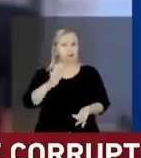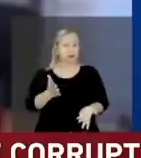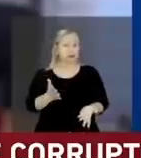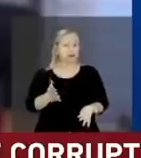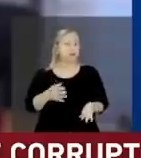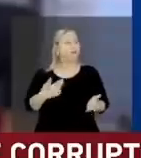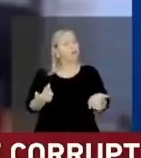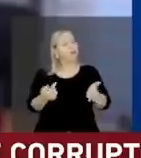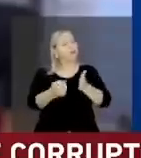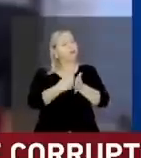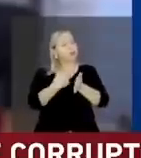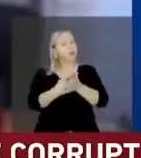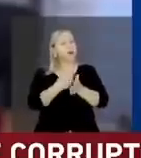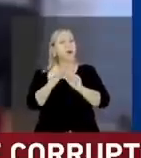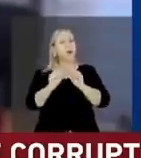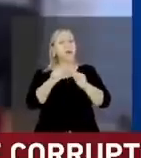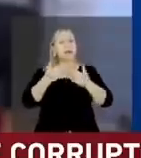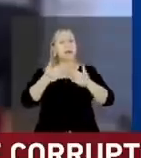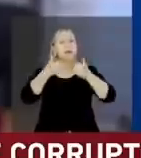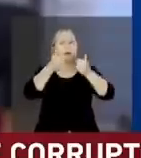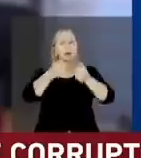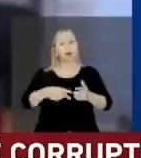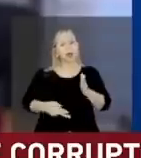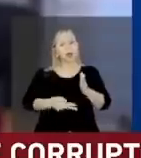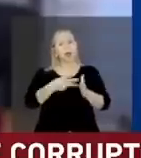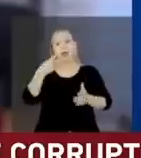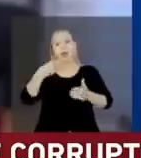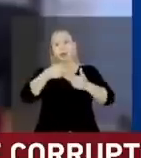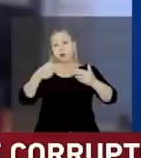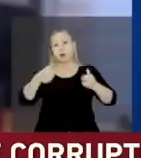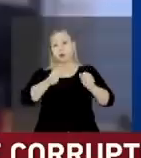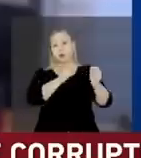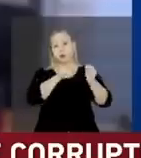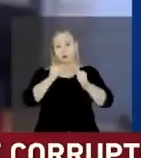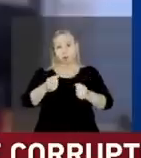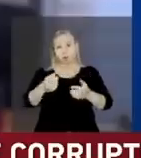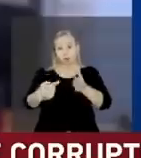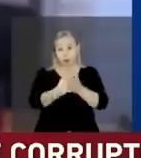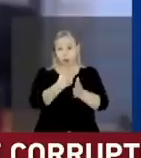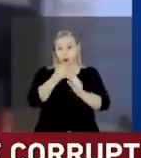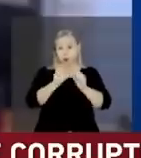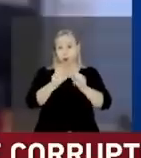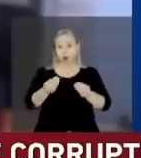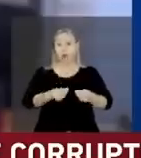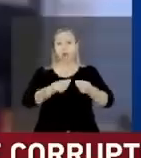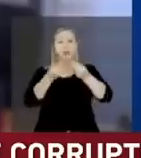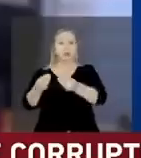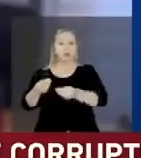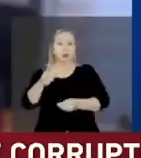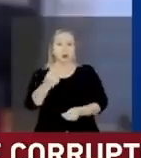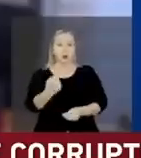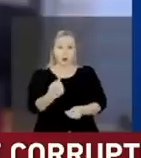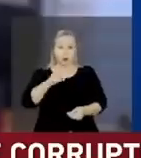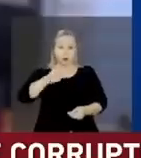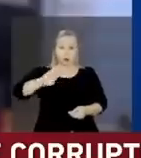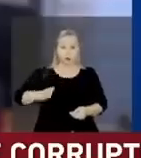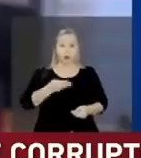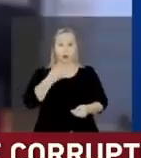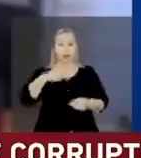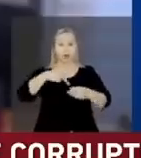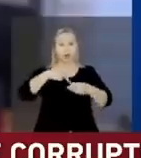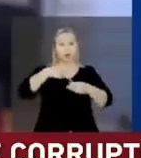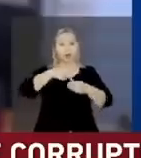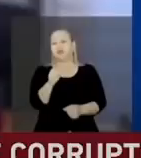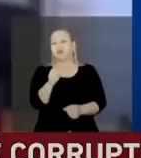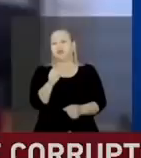foram quebrada é verdade que deixou de arrecadar para esse país 270 milhões de reais